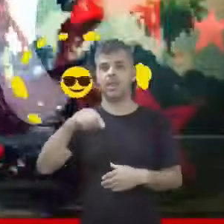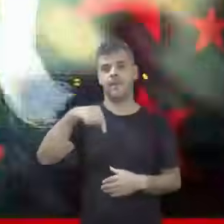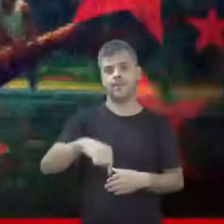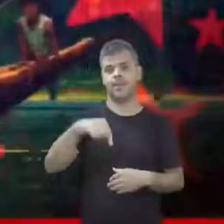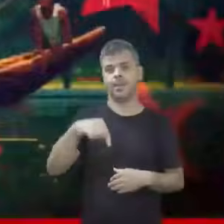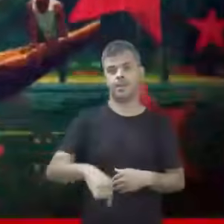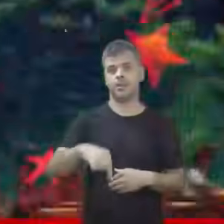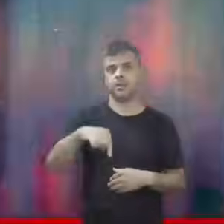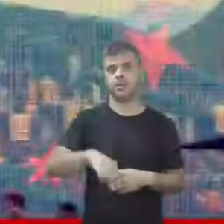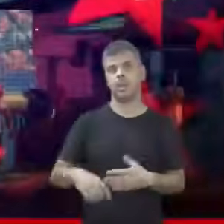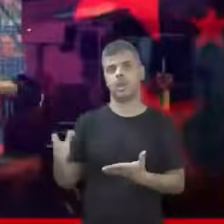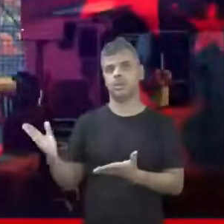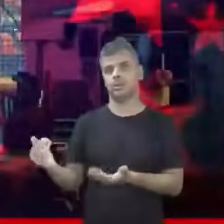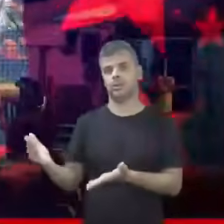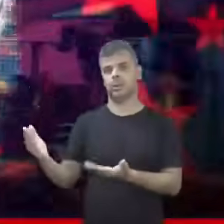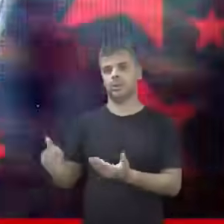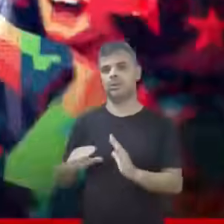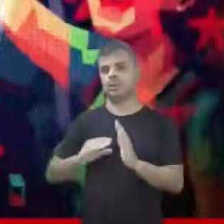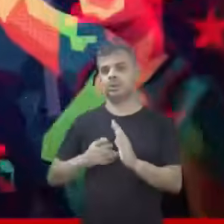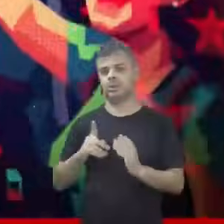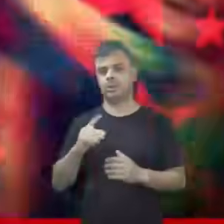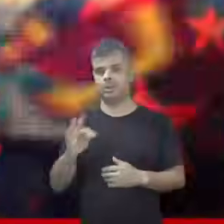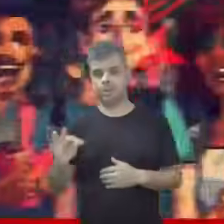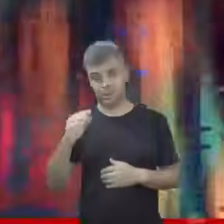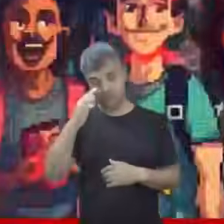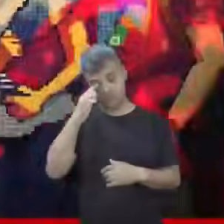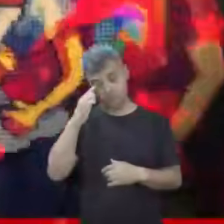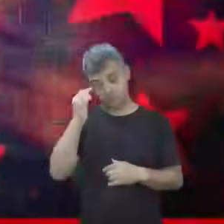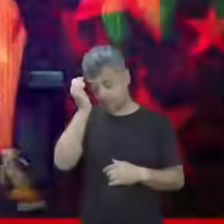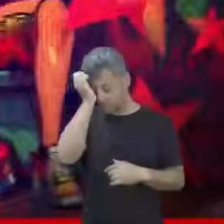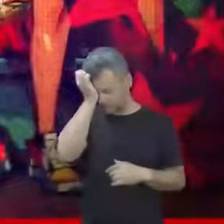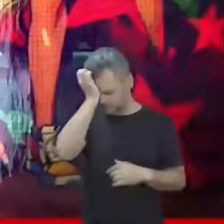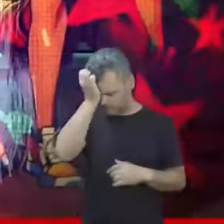tremer, aqui está a juventude no